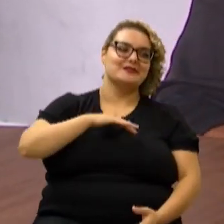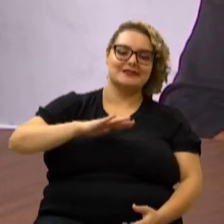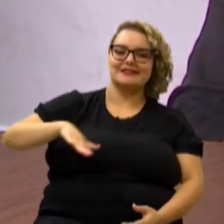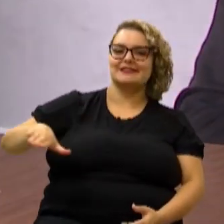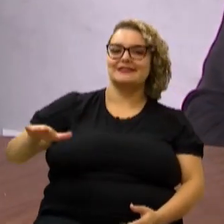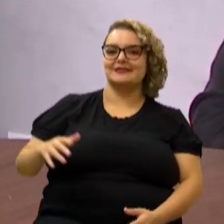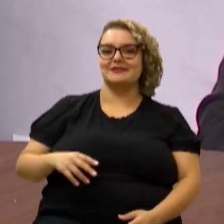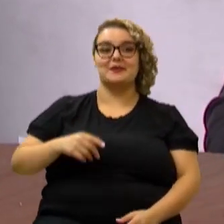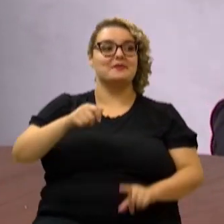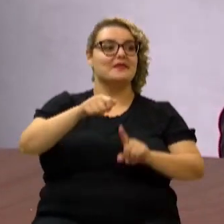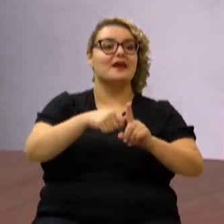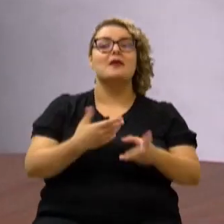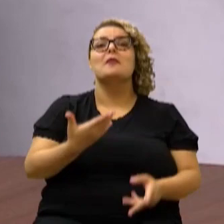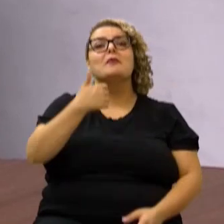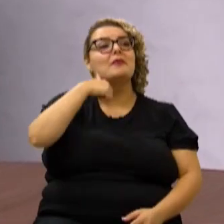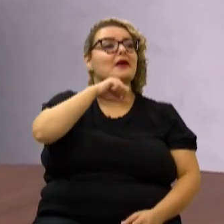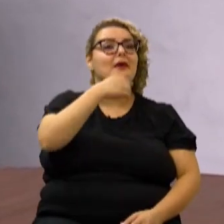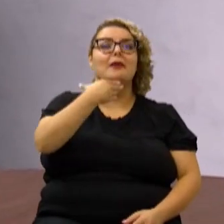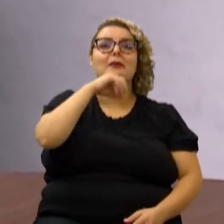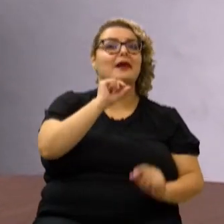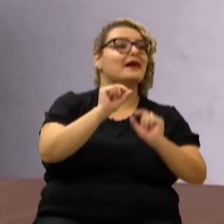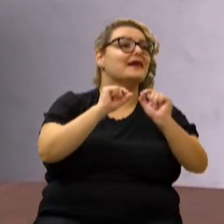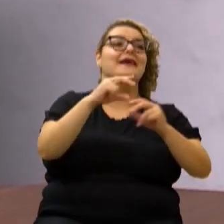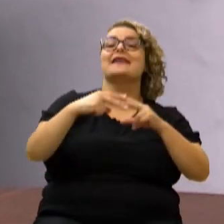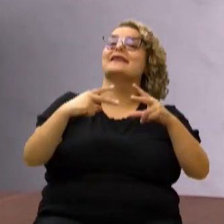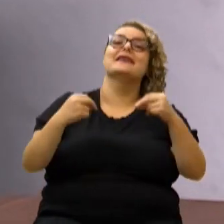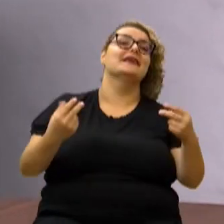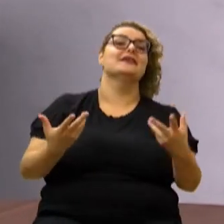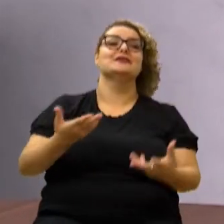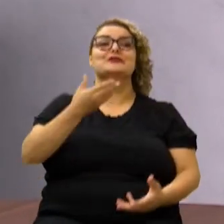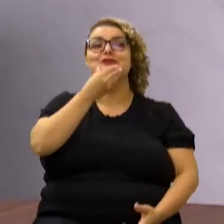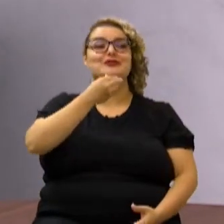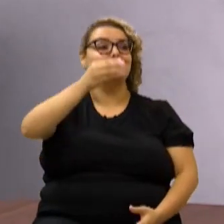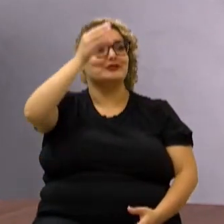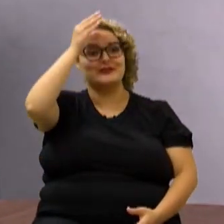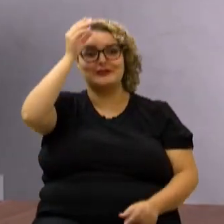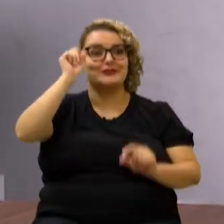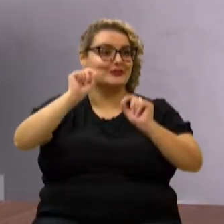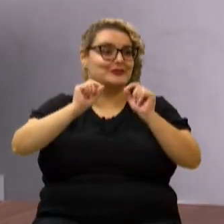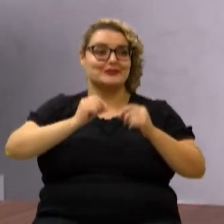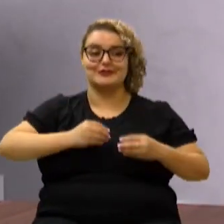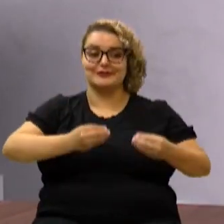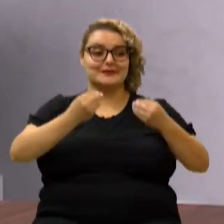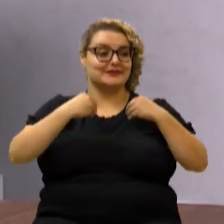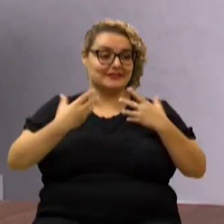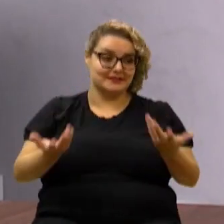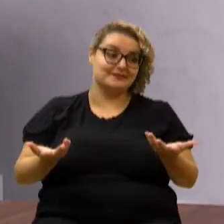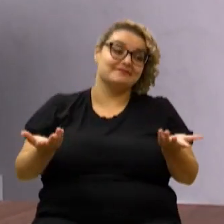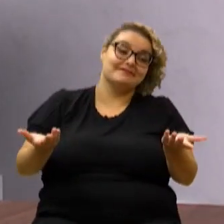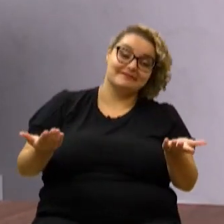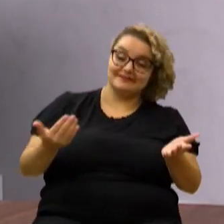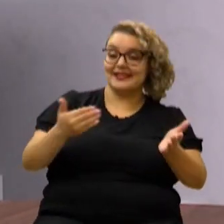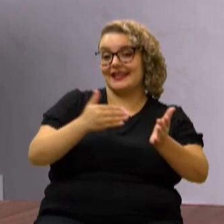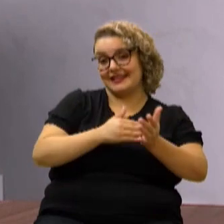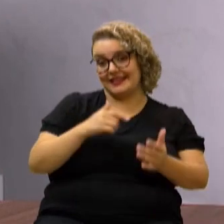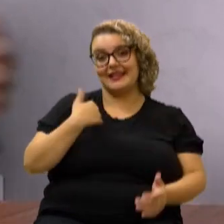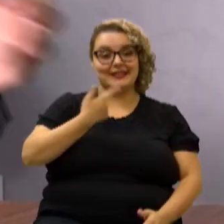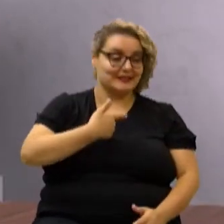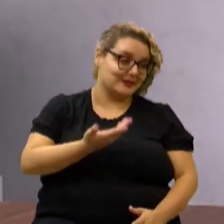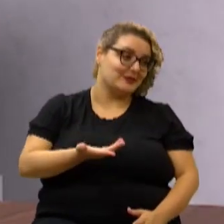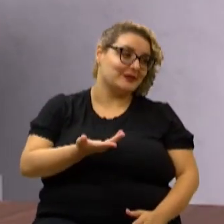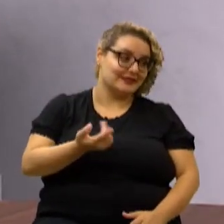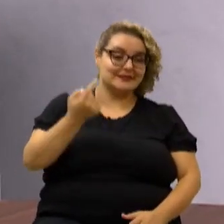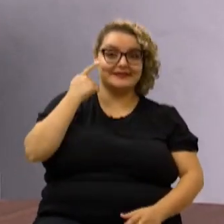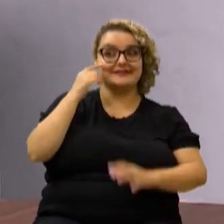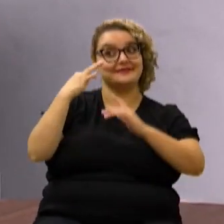e as crianças já estão há meses perguntando: mãe, pai, o que é que eu vou ganhar de presente? Tio, o que é que o senhor vai me dar? Até